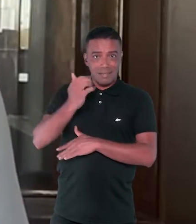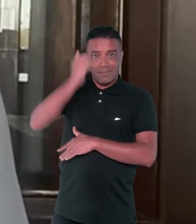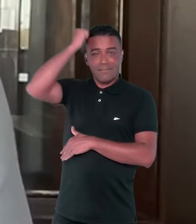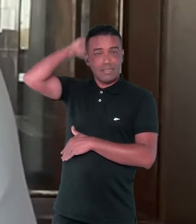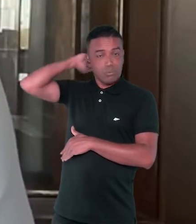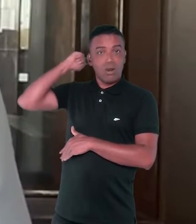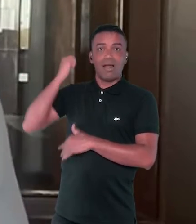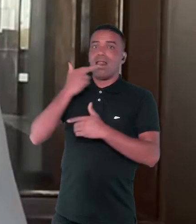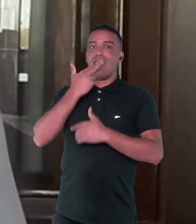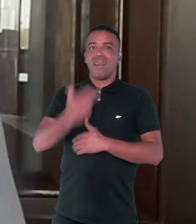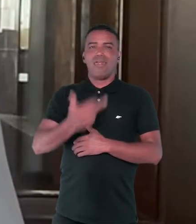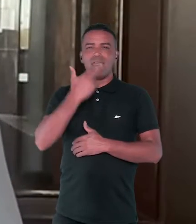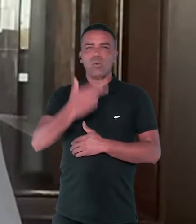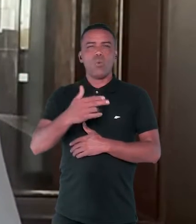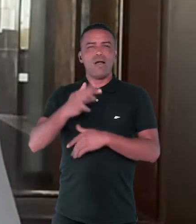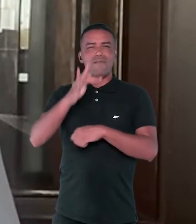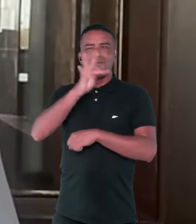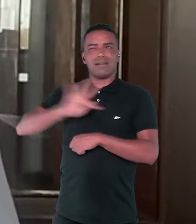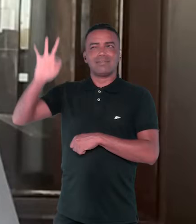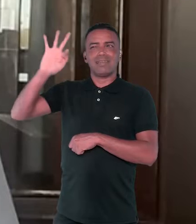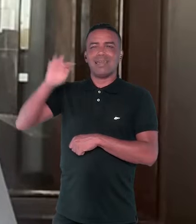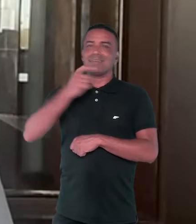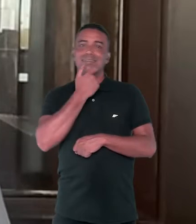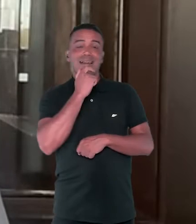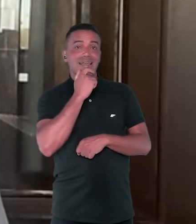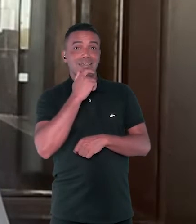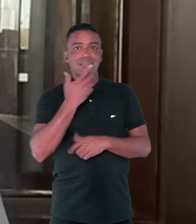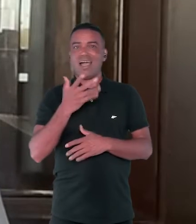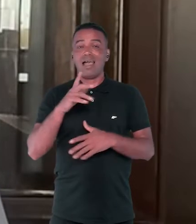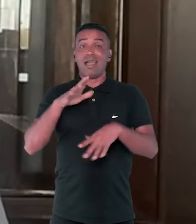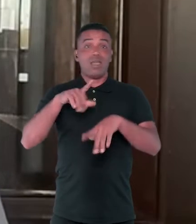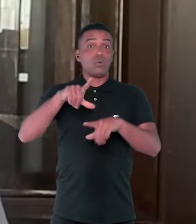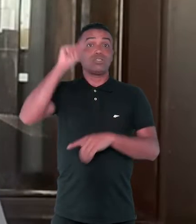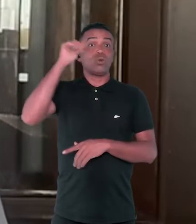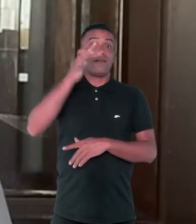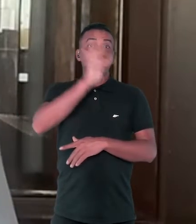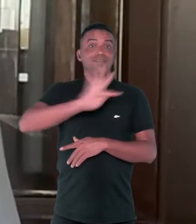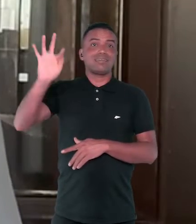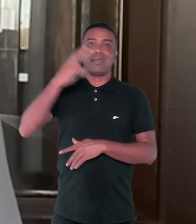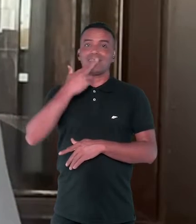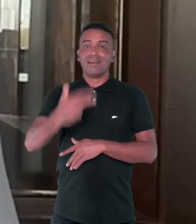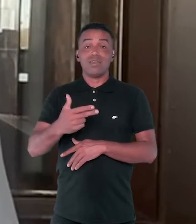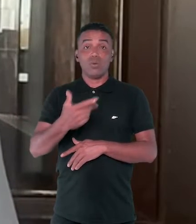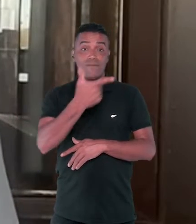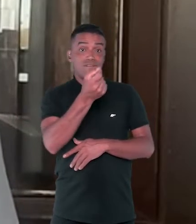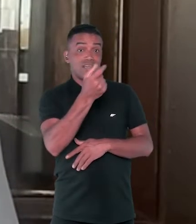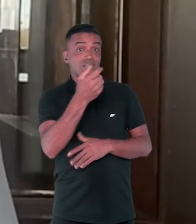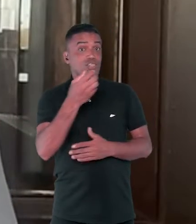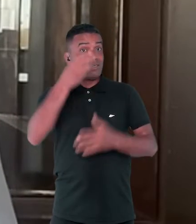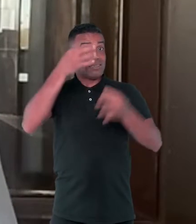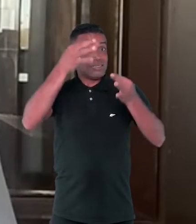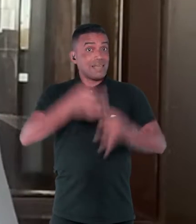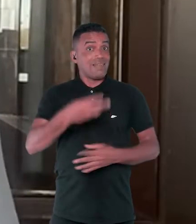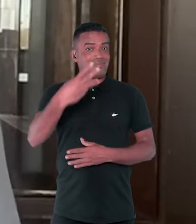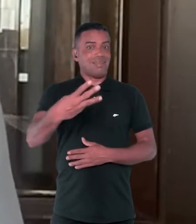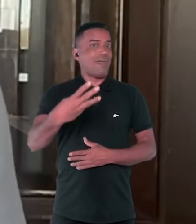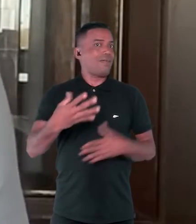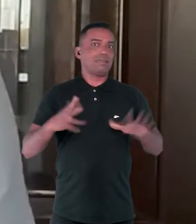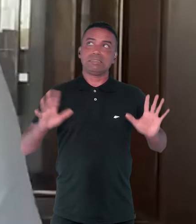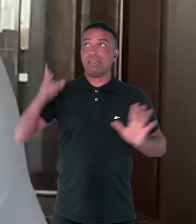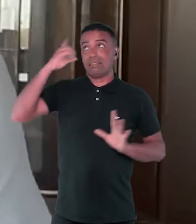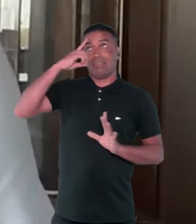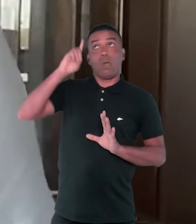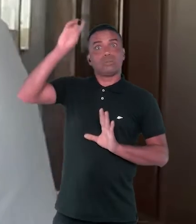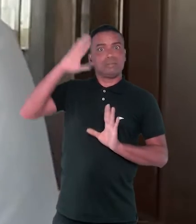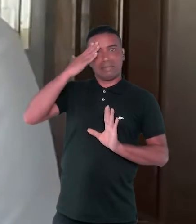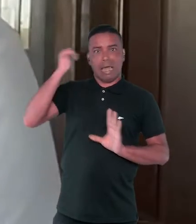a língua estrangeira era francês ou inglês, eu não sabia nenhuma das duas, escolhi francês. De 20 questões, acertei 3, Deus sabe como.